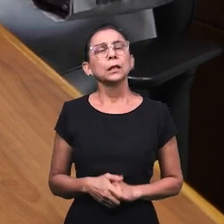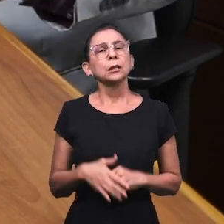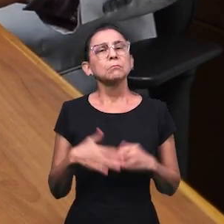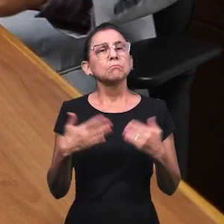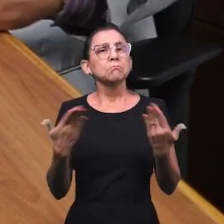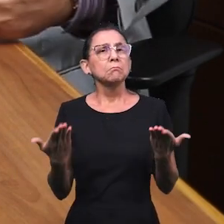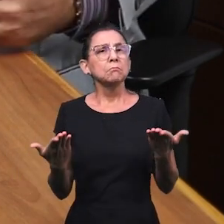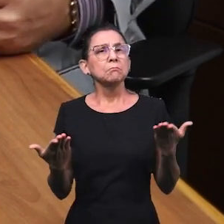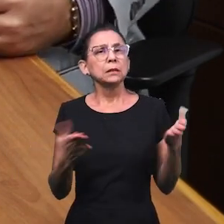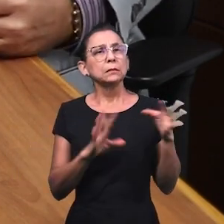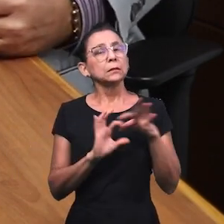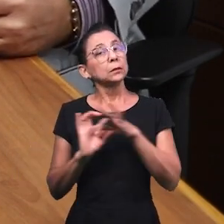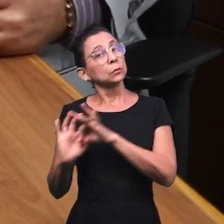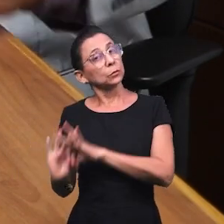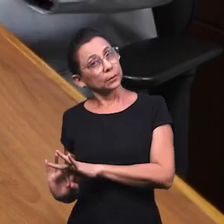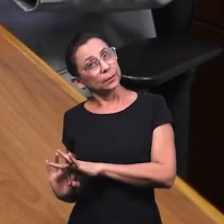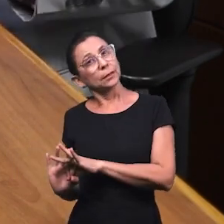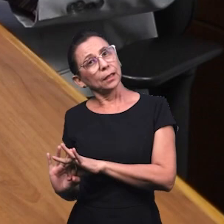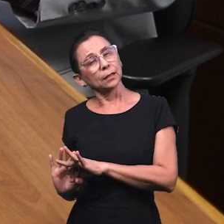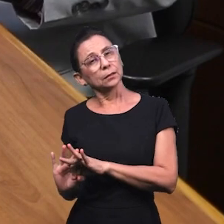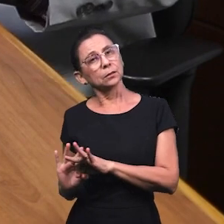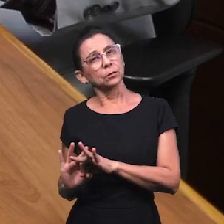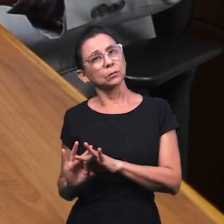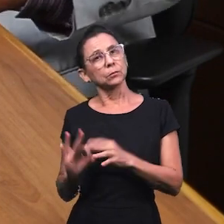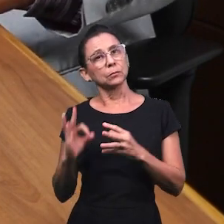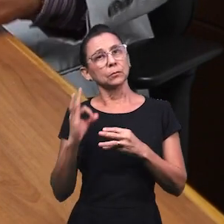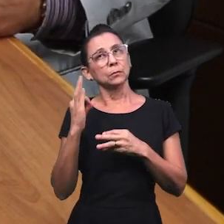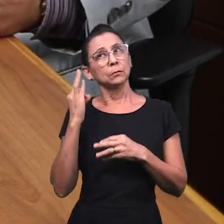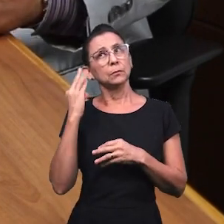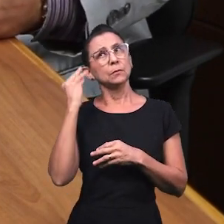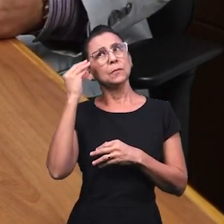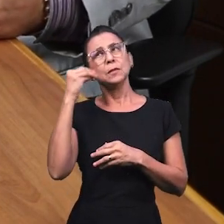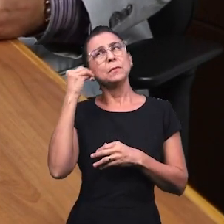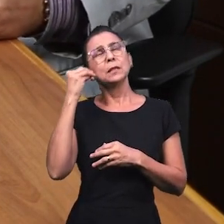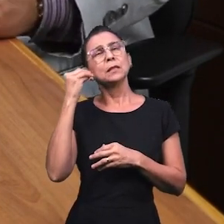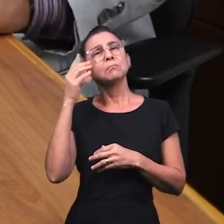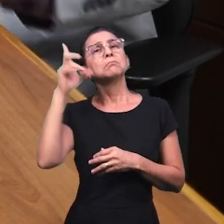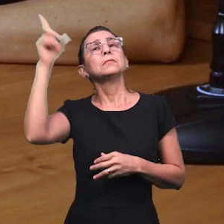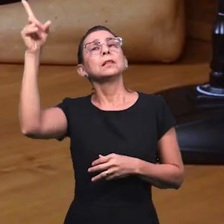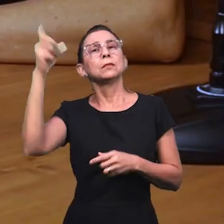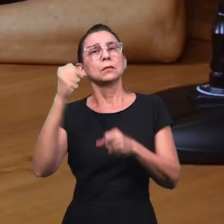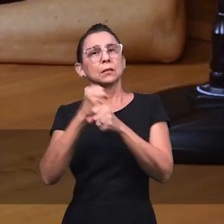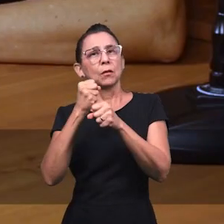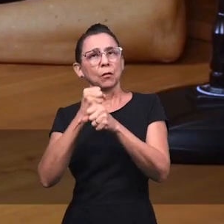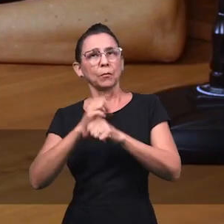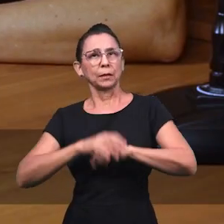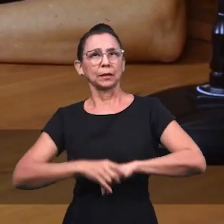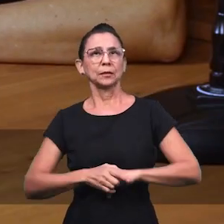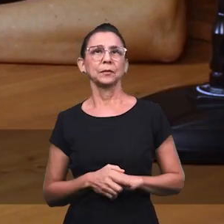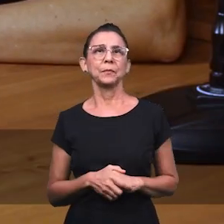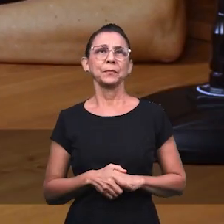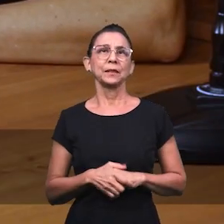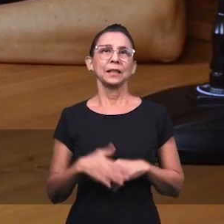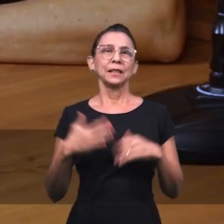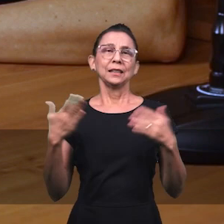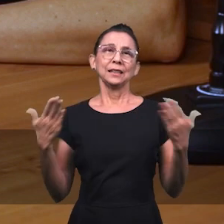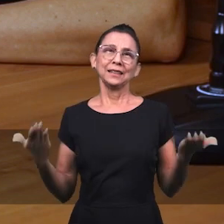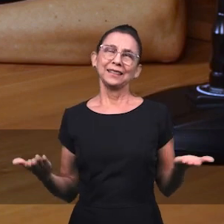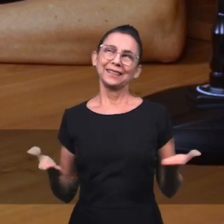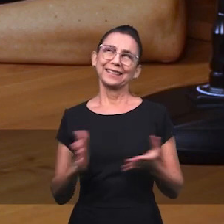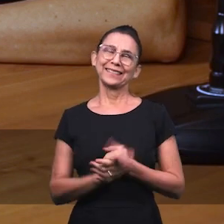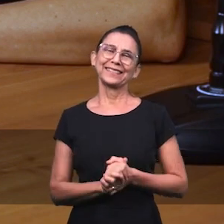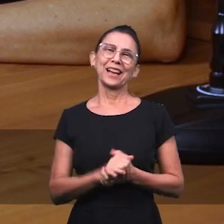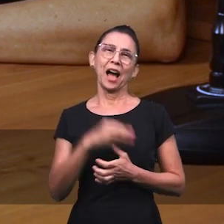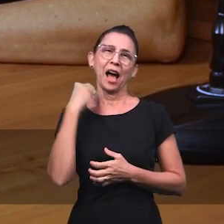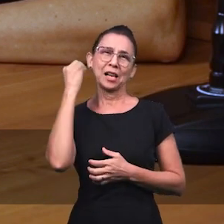nesse contexto, como foi a sua experiência com Deus nesta obra? Então, é um longo